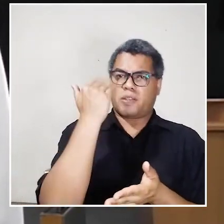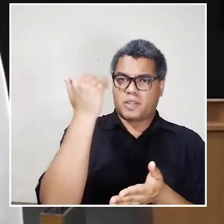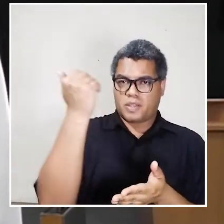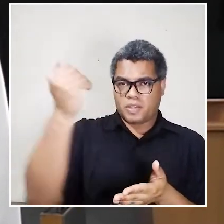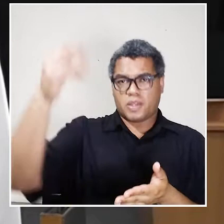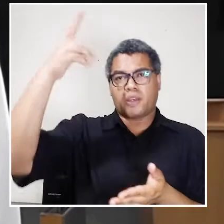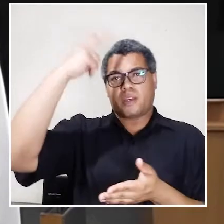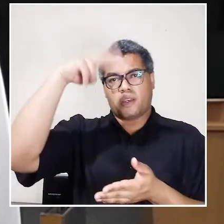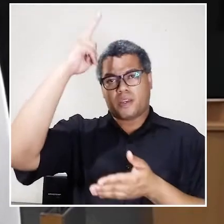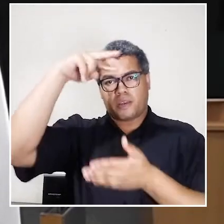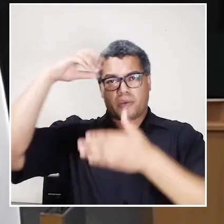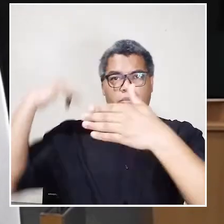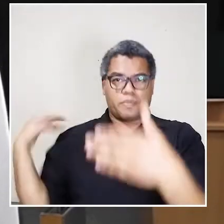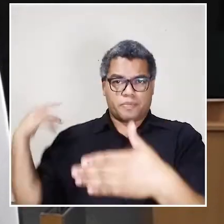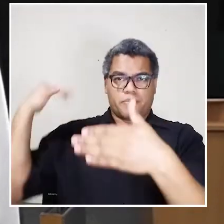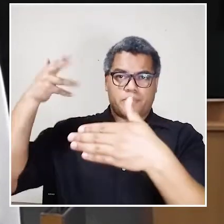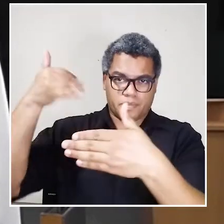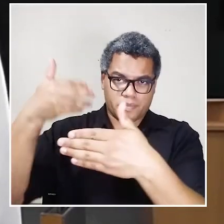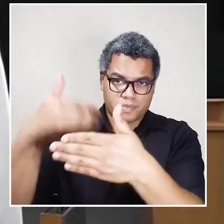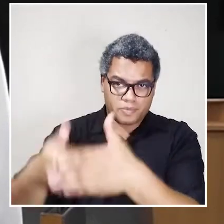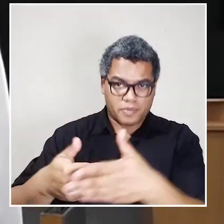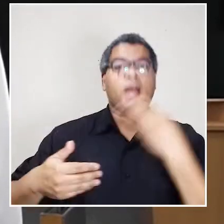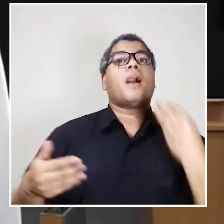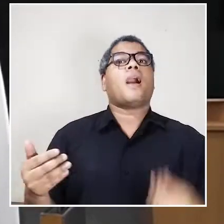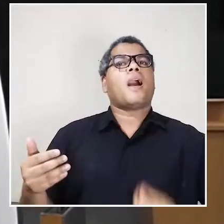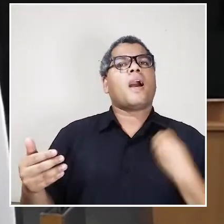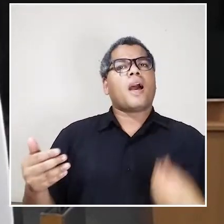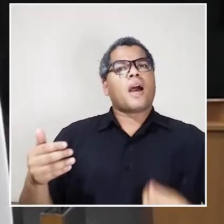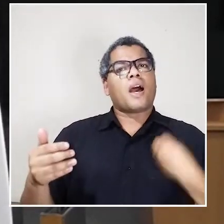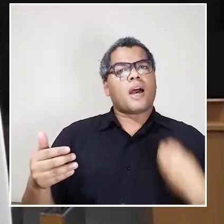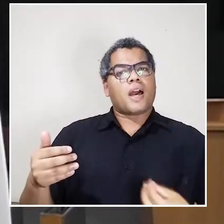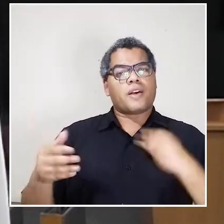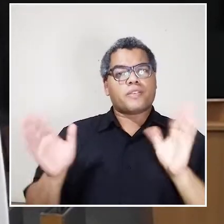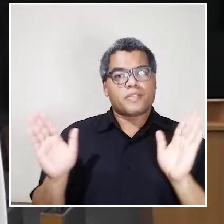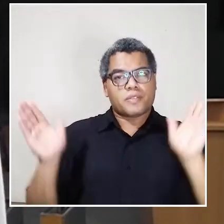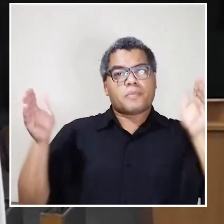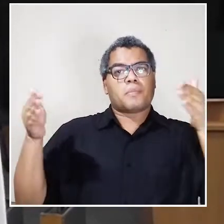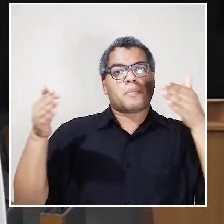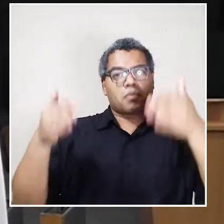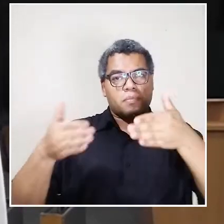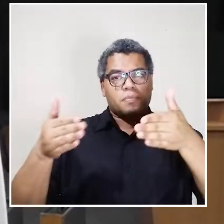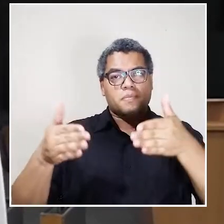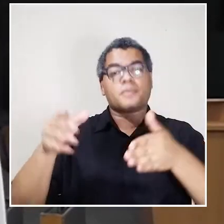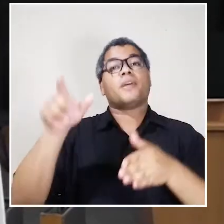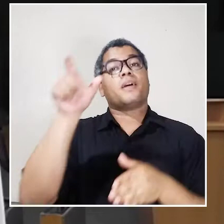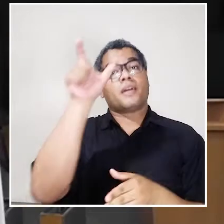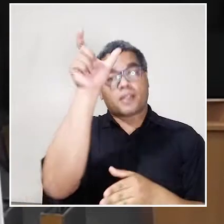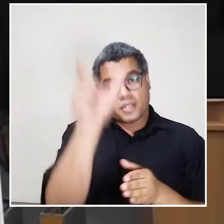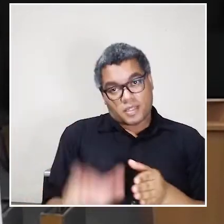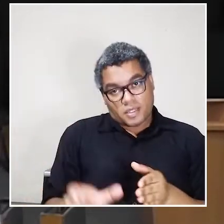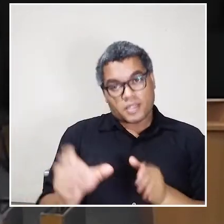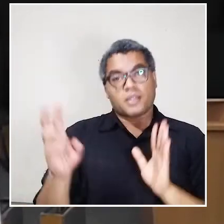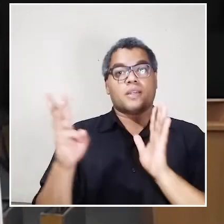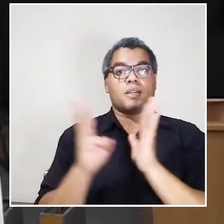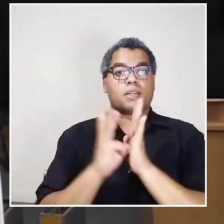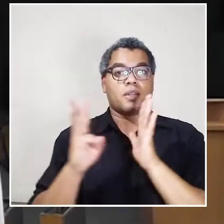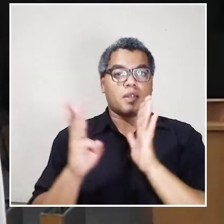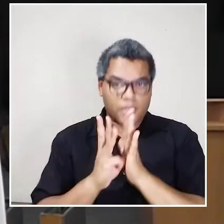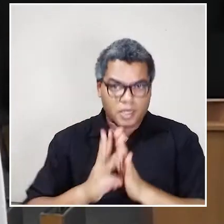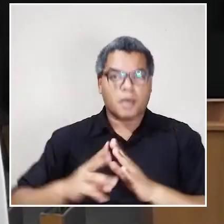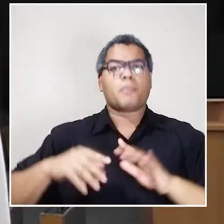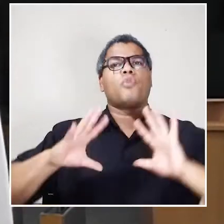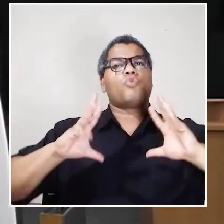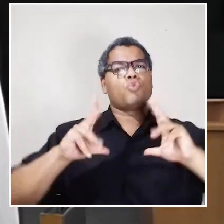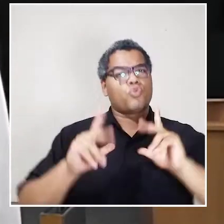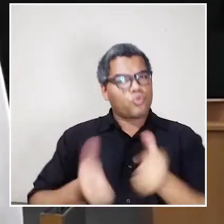trajetória histórica, a vida muito destacada desse profeta, as aflições, as tribulações